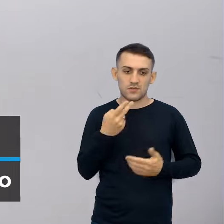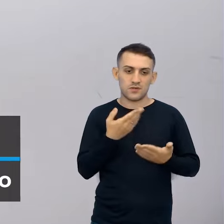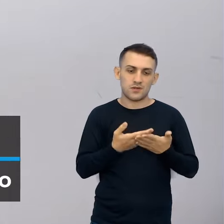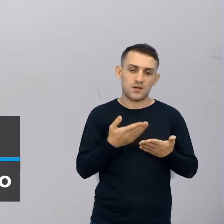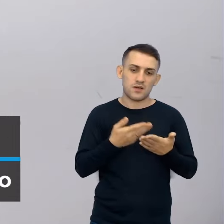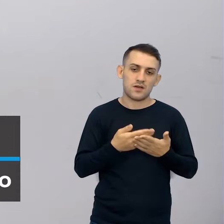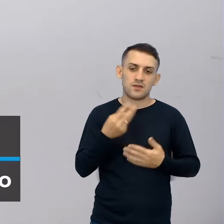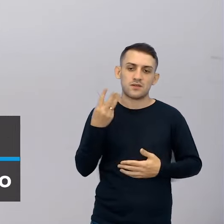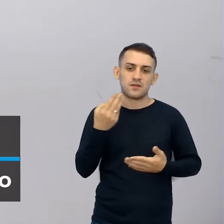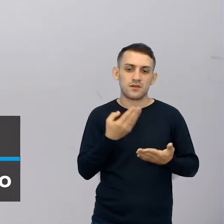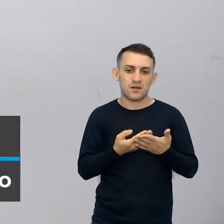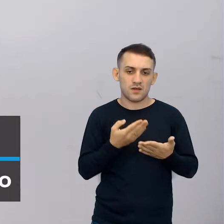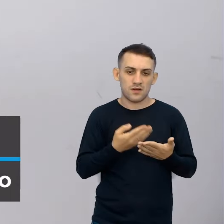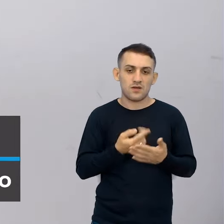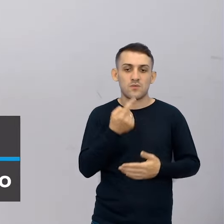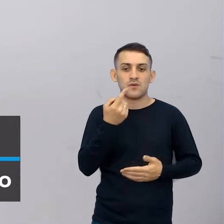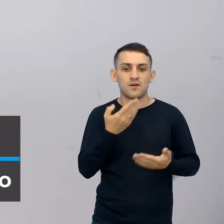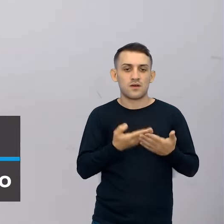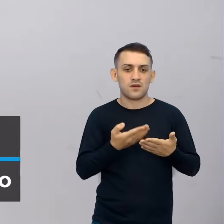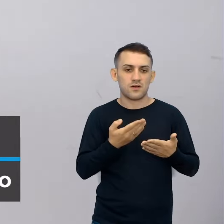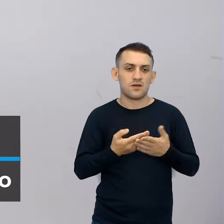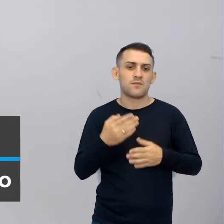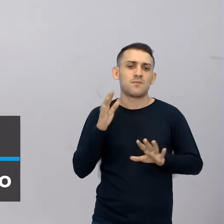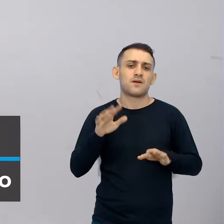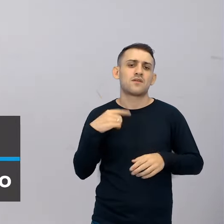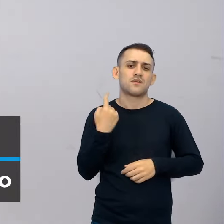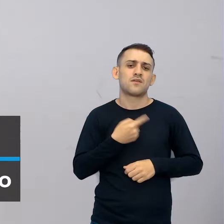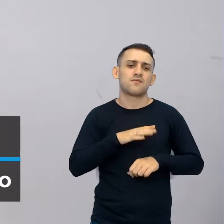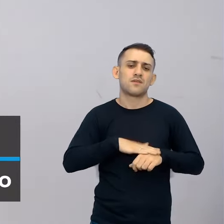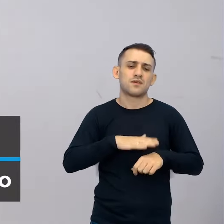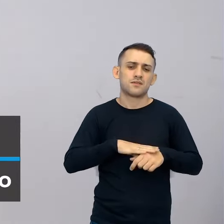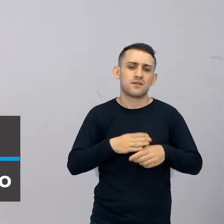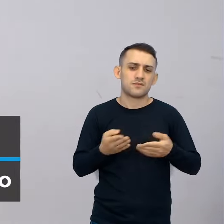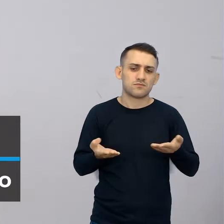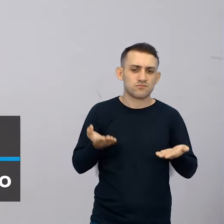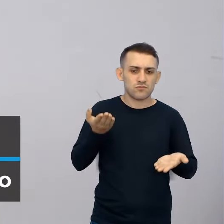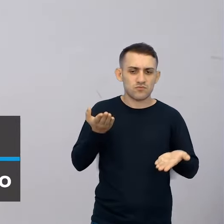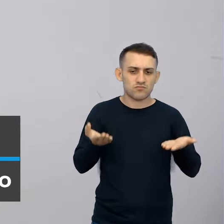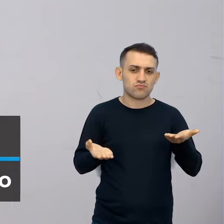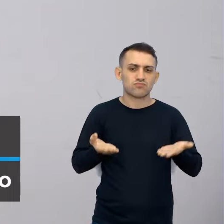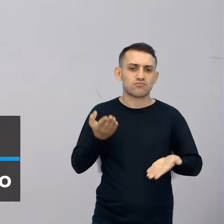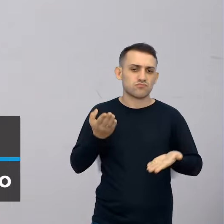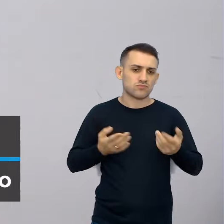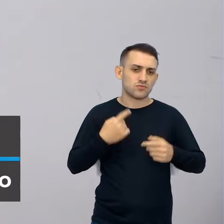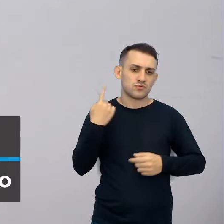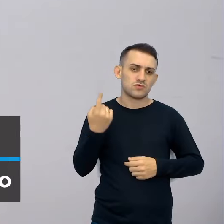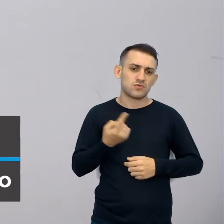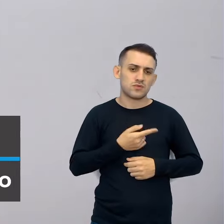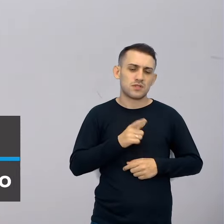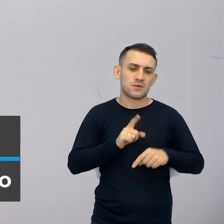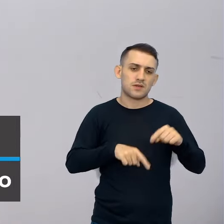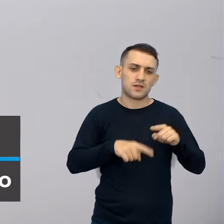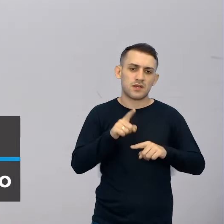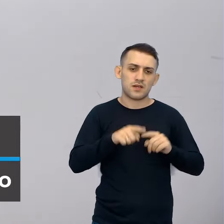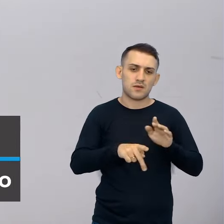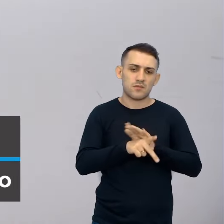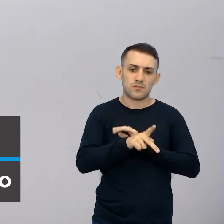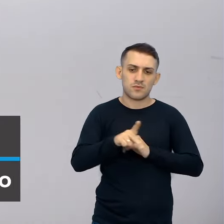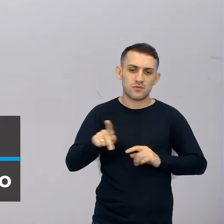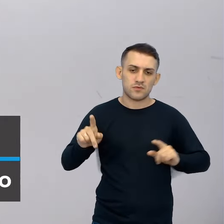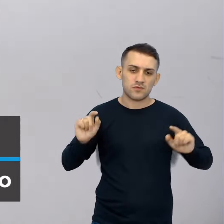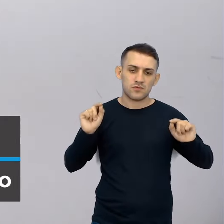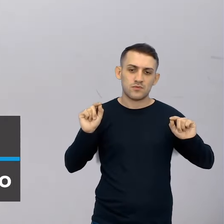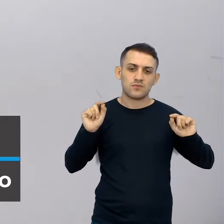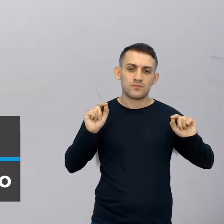3 aulas, 1 aula, mas ali você vai fazer o seu equilíbrio, não é fechado. A gente quis trazer para o material do professor, na medida